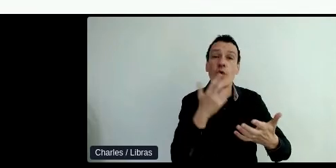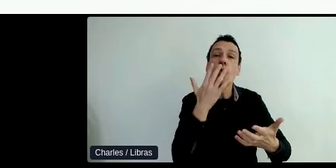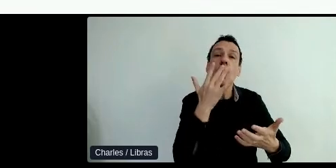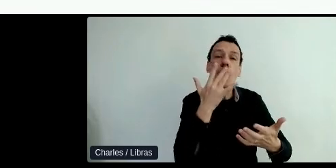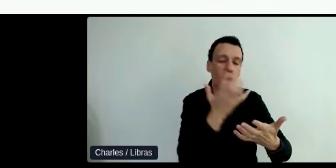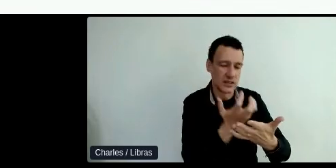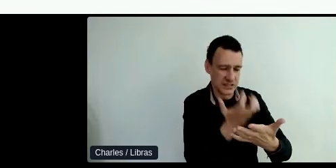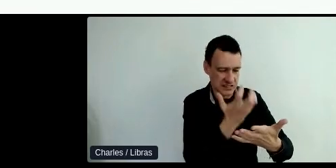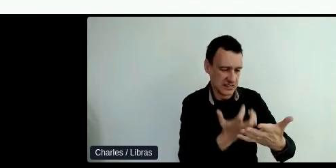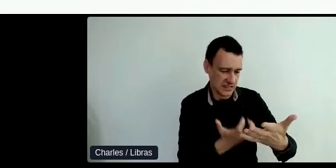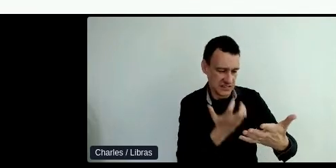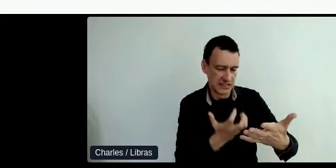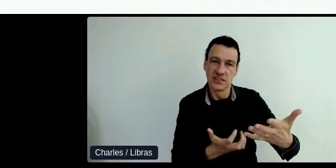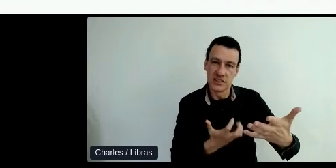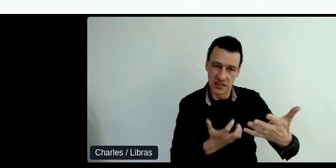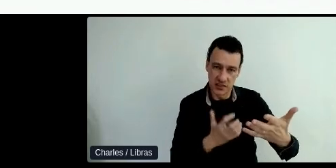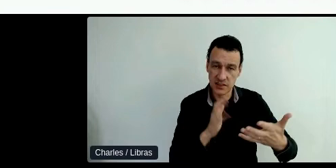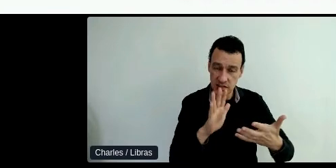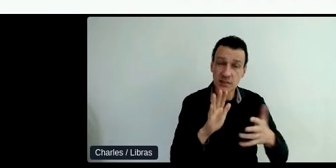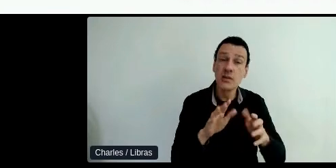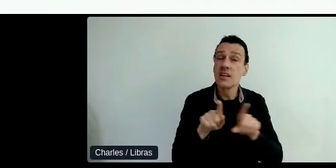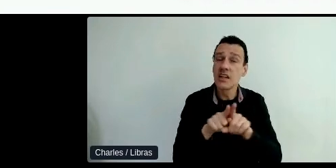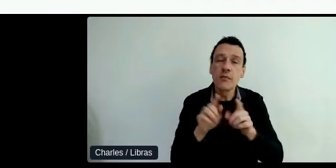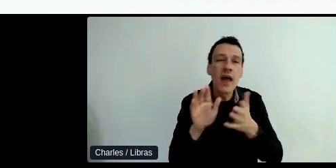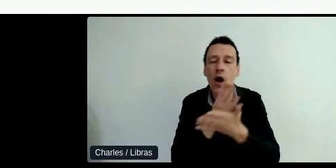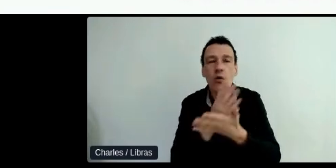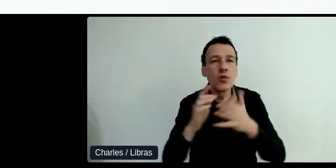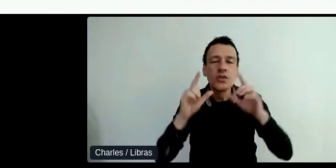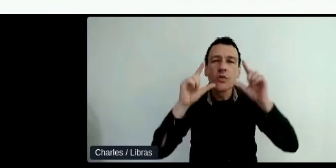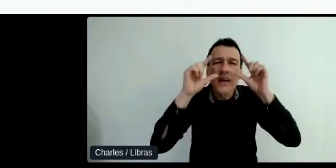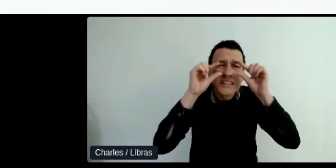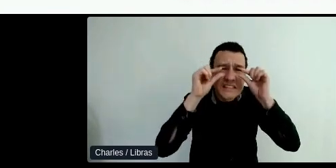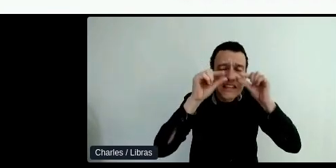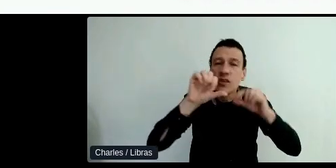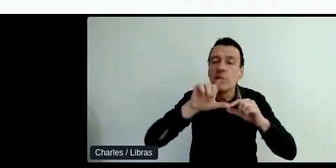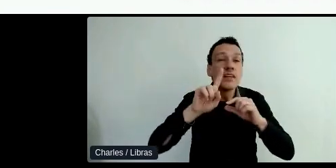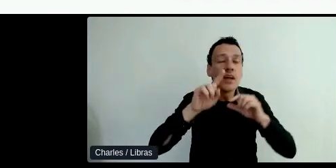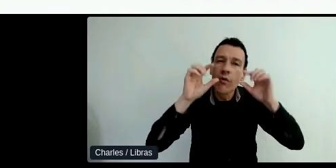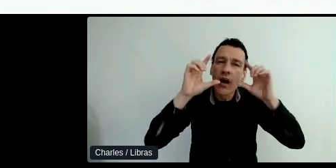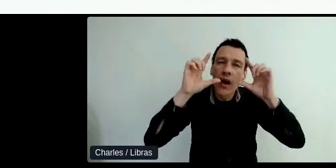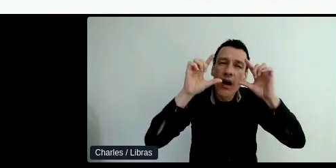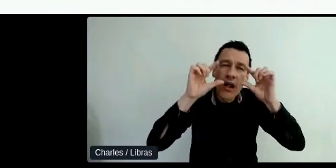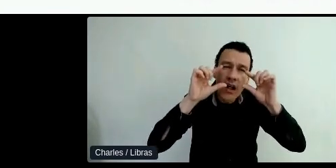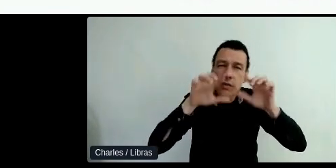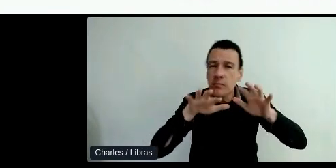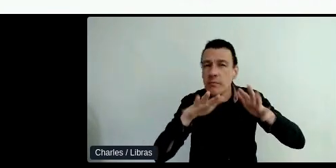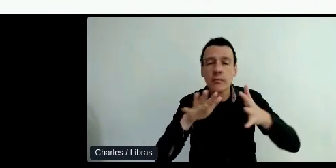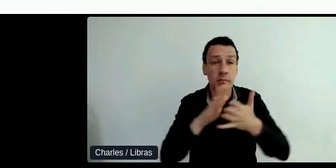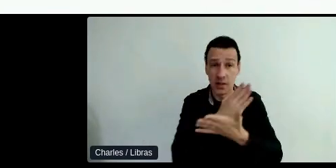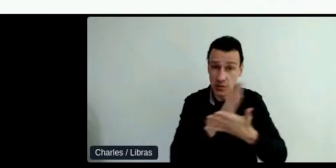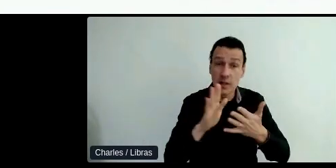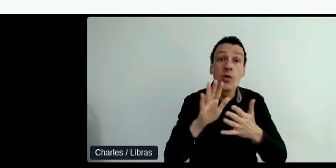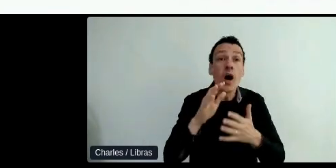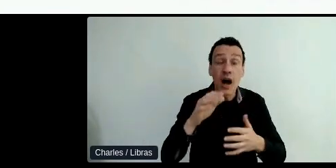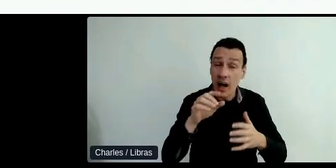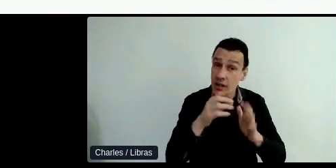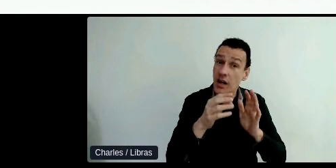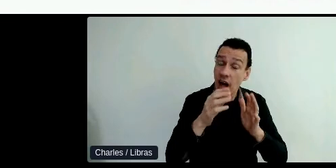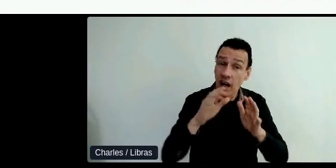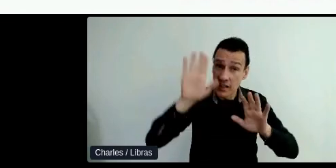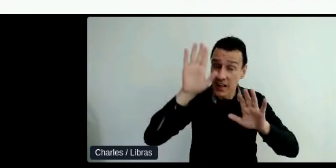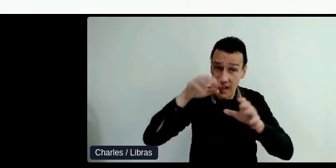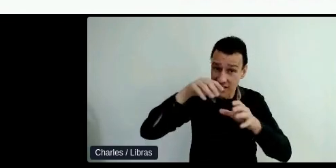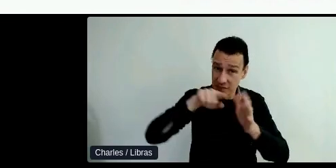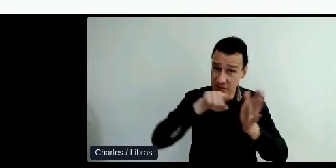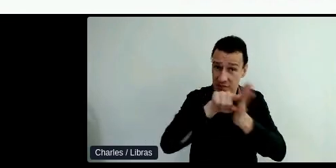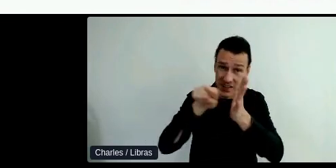baixa visão, tem muita dificuldade de enxergar, mas quase 29 milhões declararam que têm dificuldade de enxergar, né? Então,